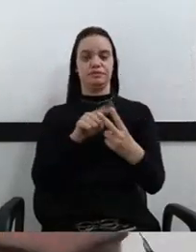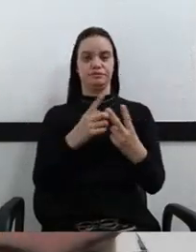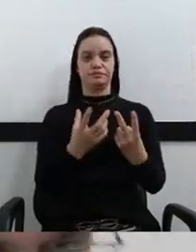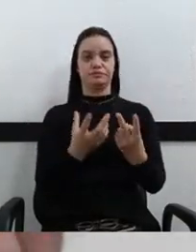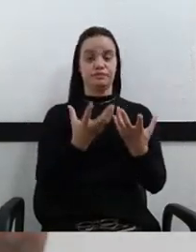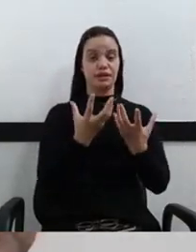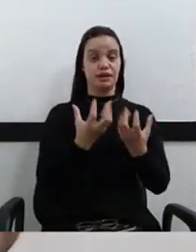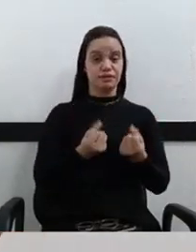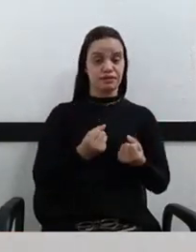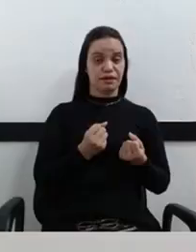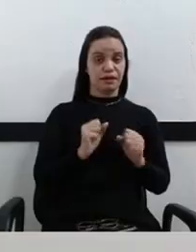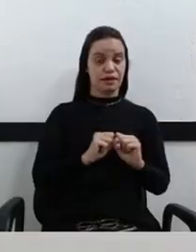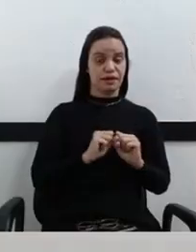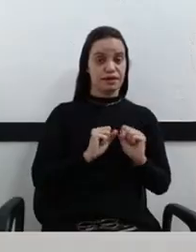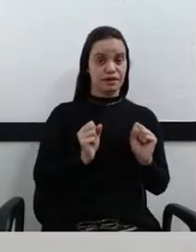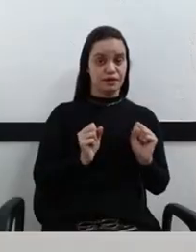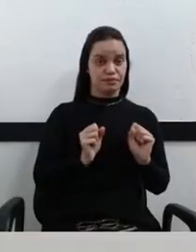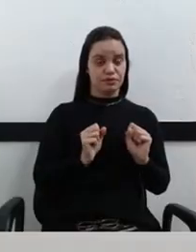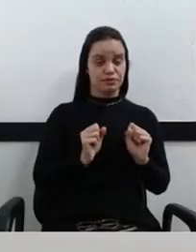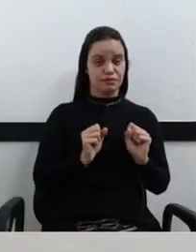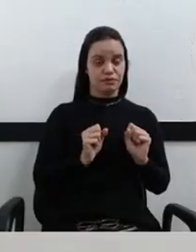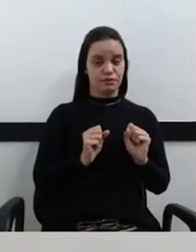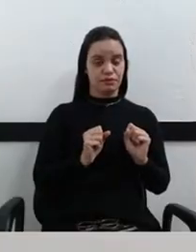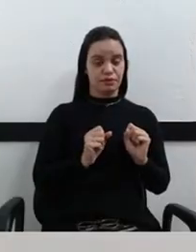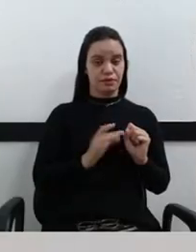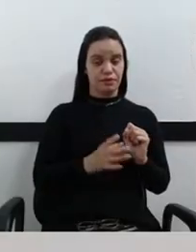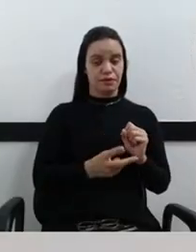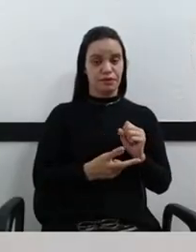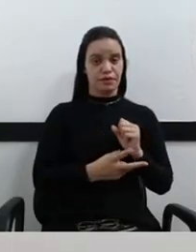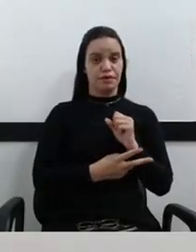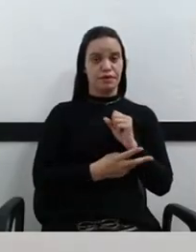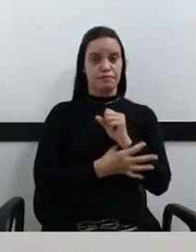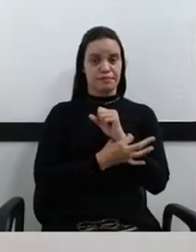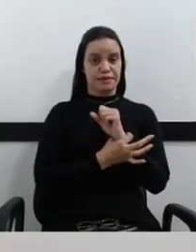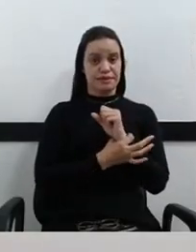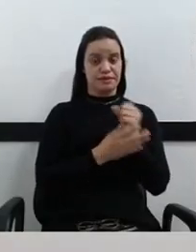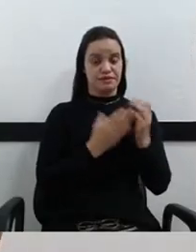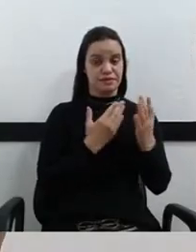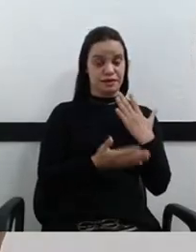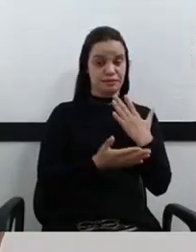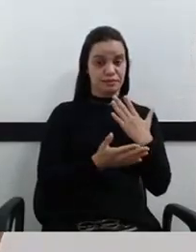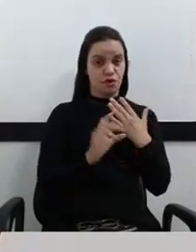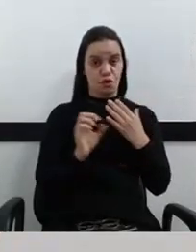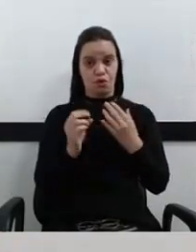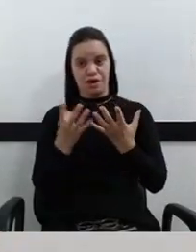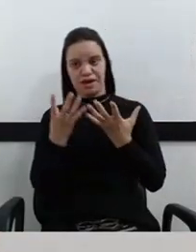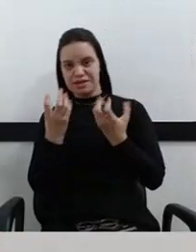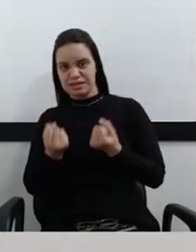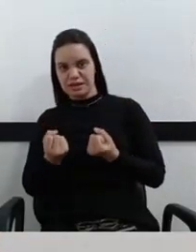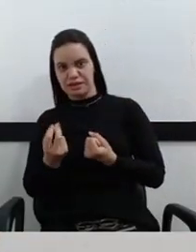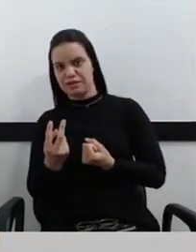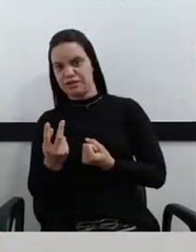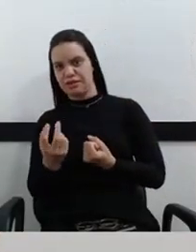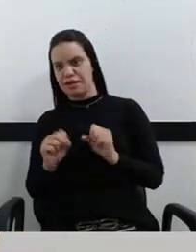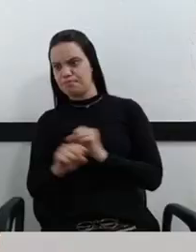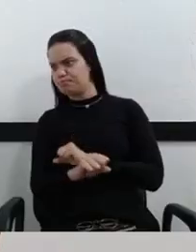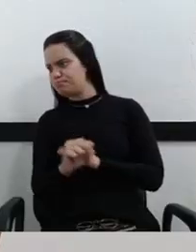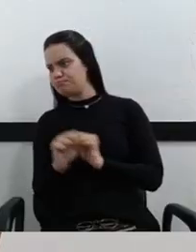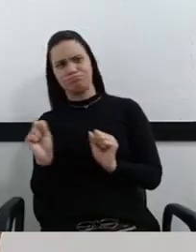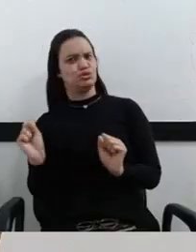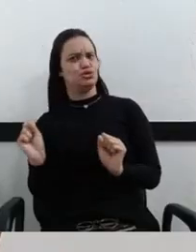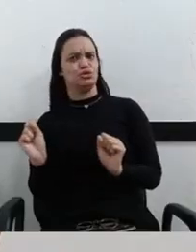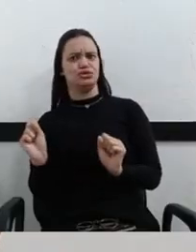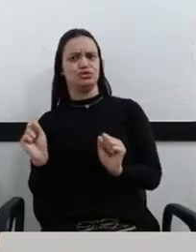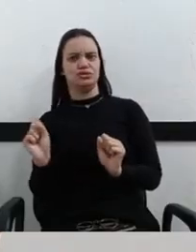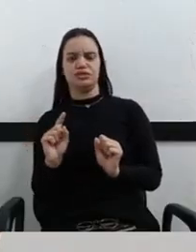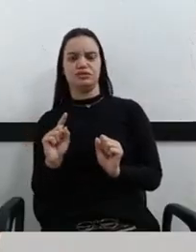que é possível preservar algo nessa futura perda, ou aceitar que isso não é possível. Se nós chegarmos